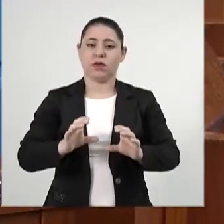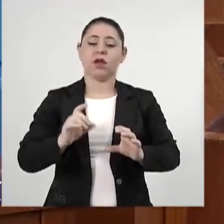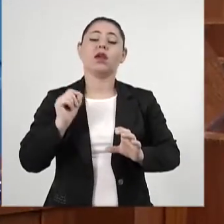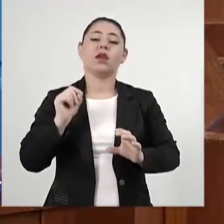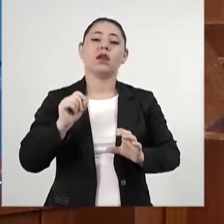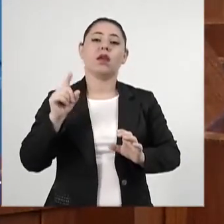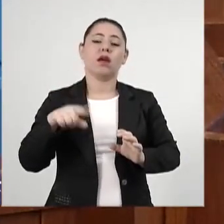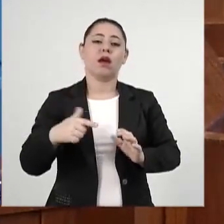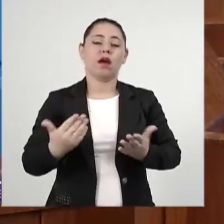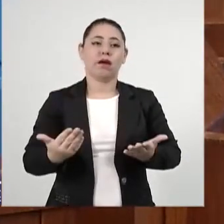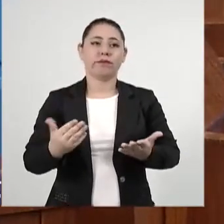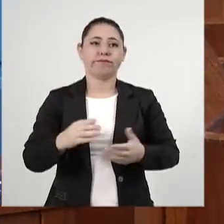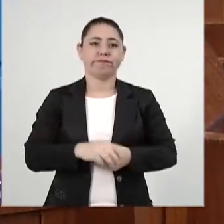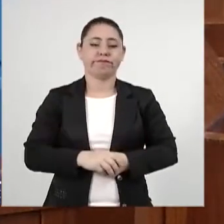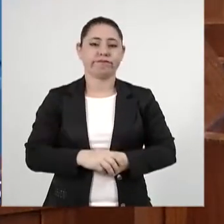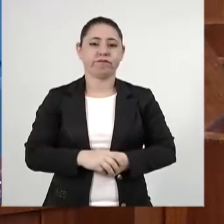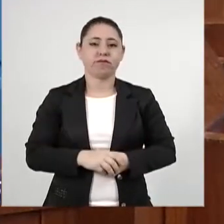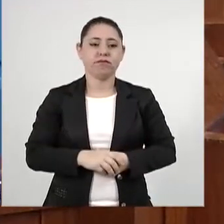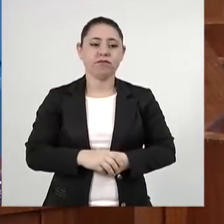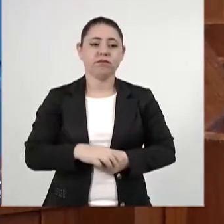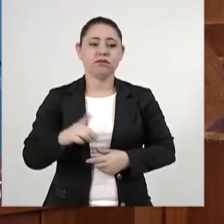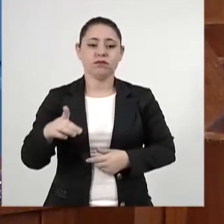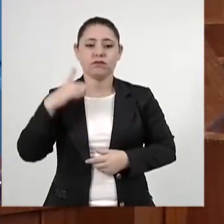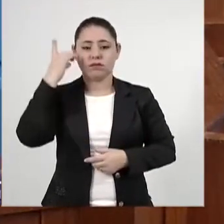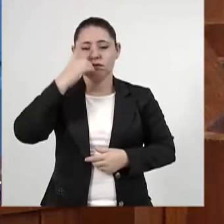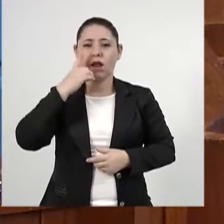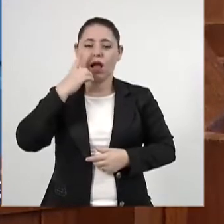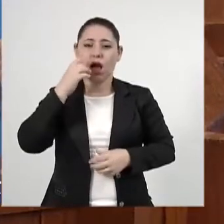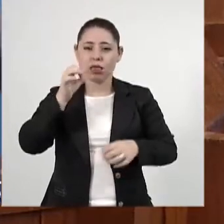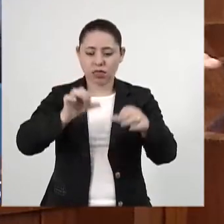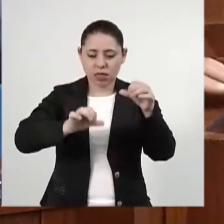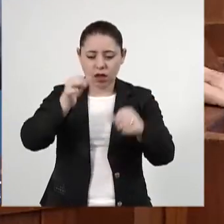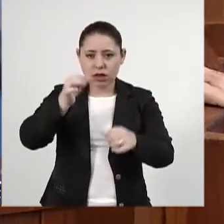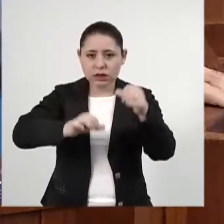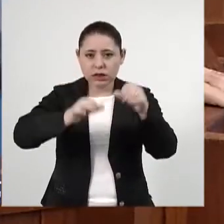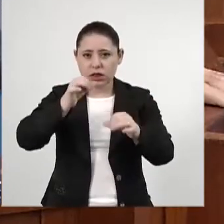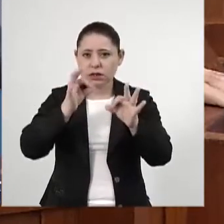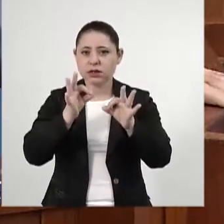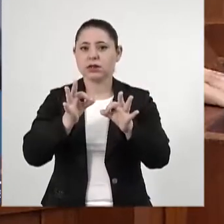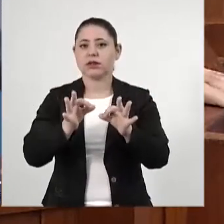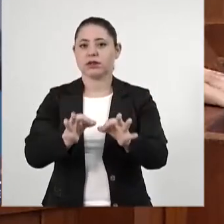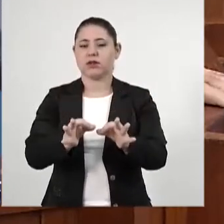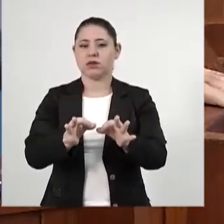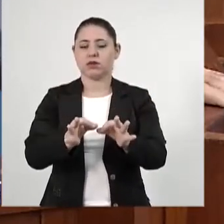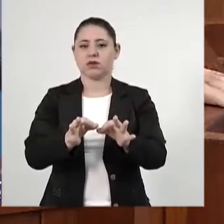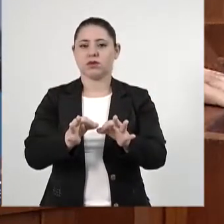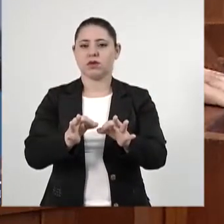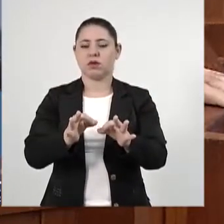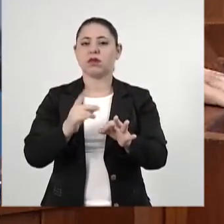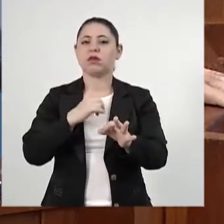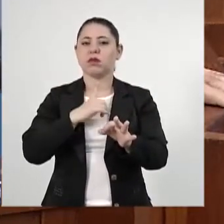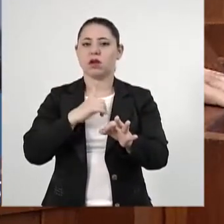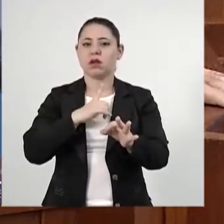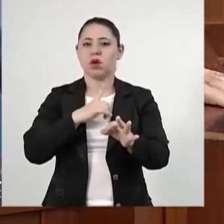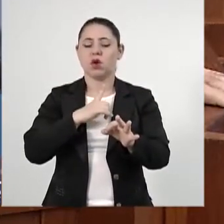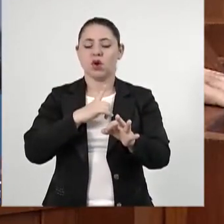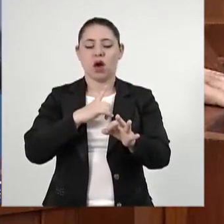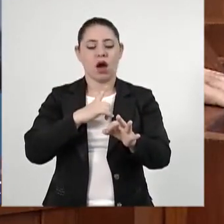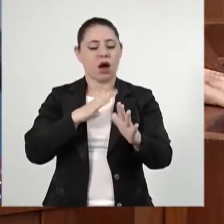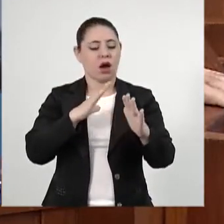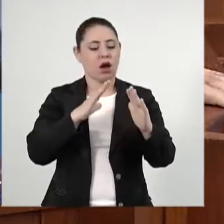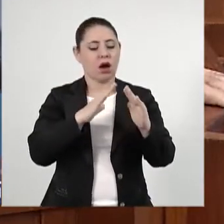e, se Vossa Excelência analisar correto, colocam que eles